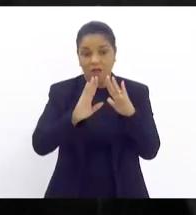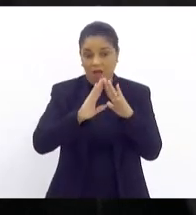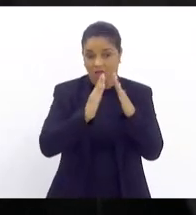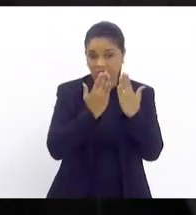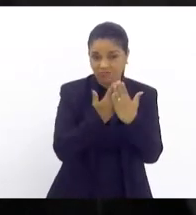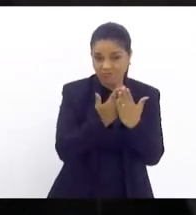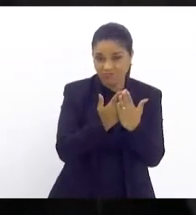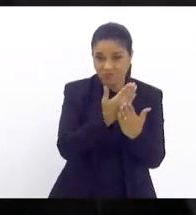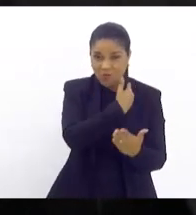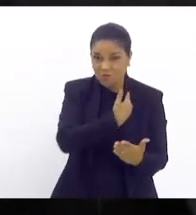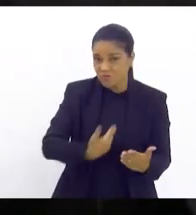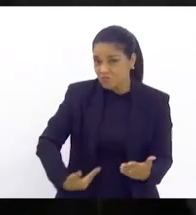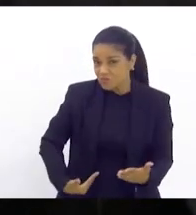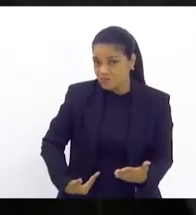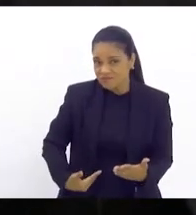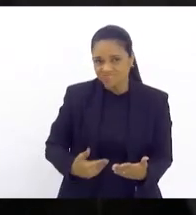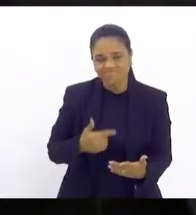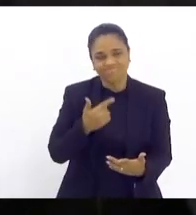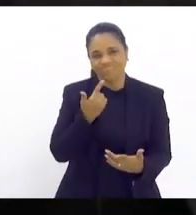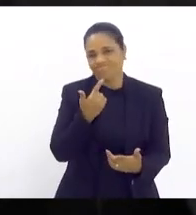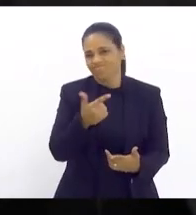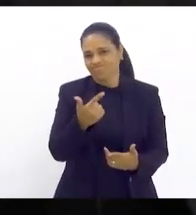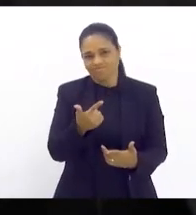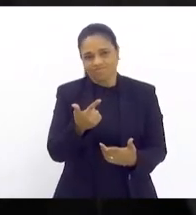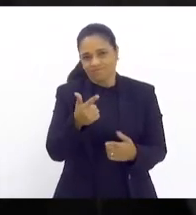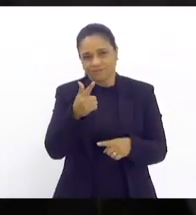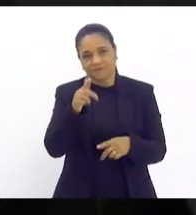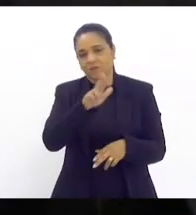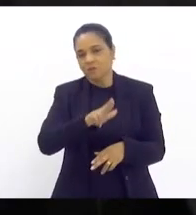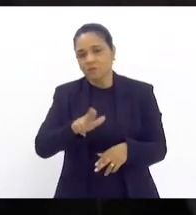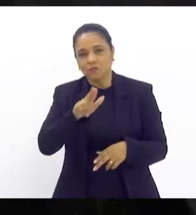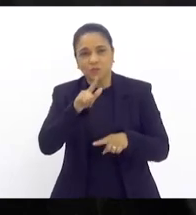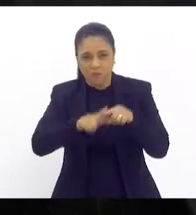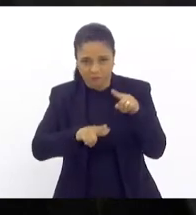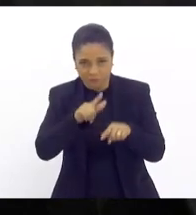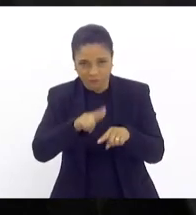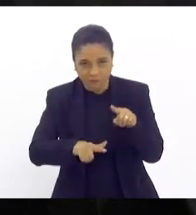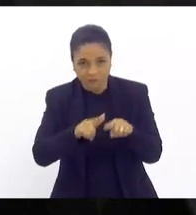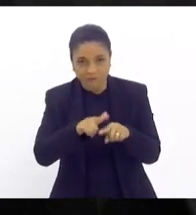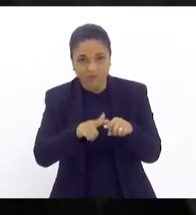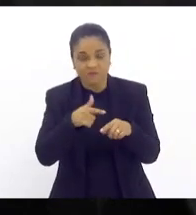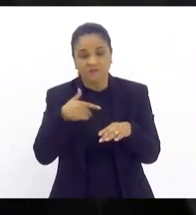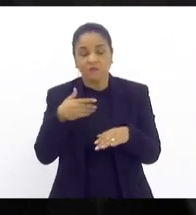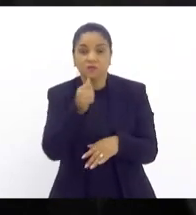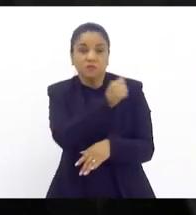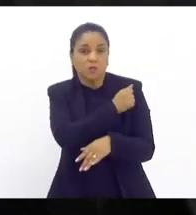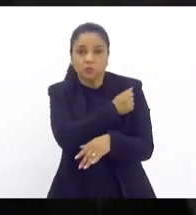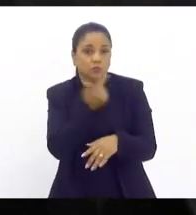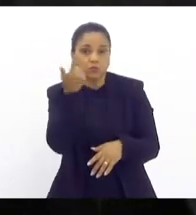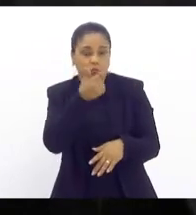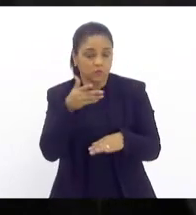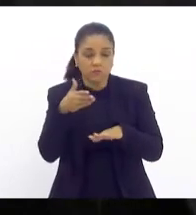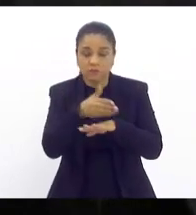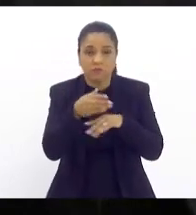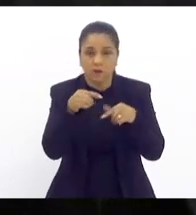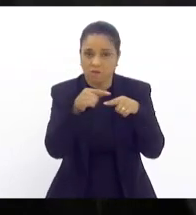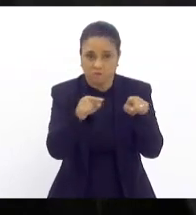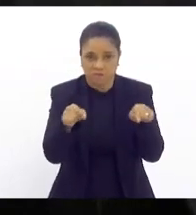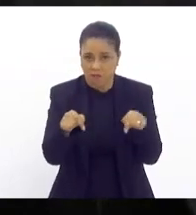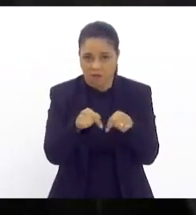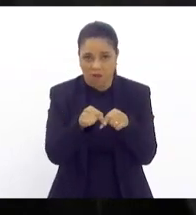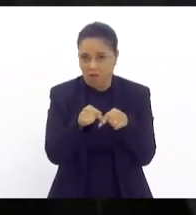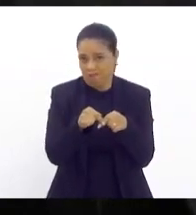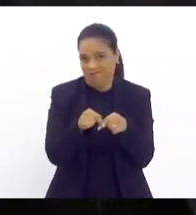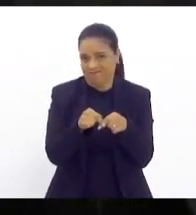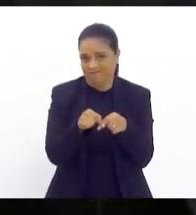deixaram de frequentar deputada Carlos Machado as salas de aula alunos que não a gente